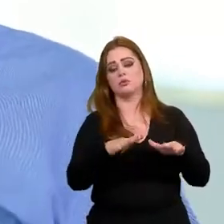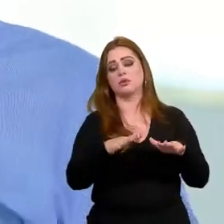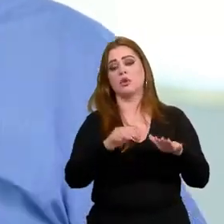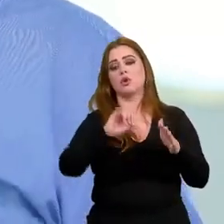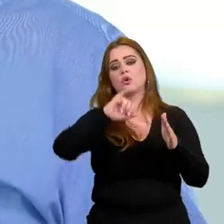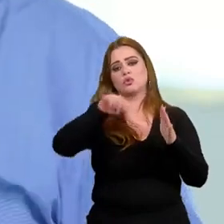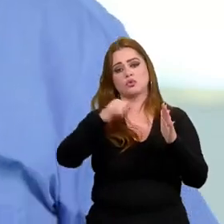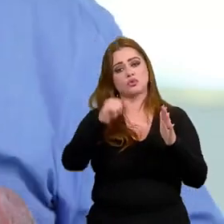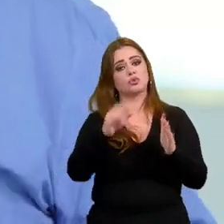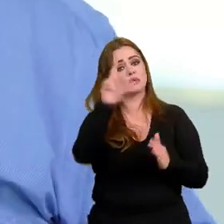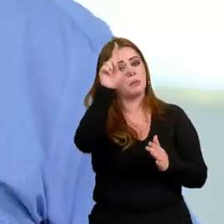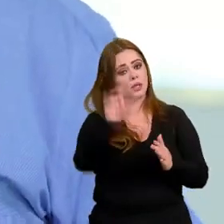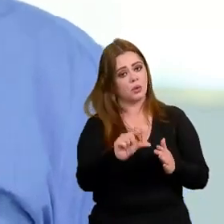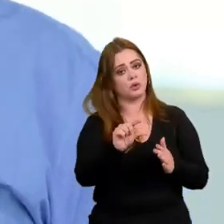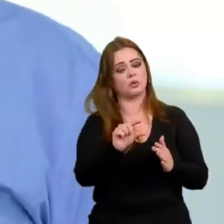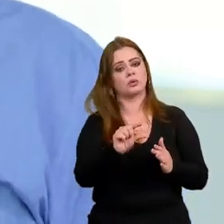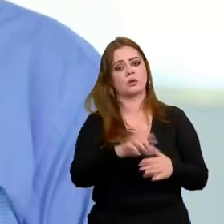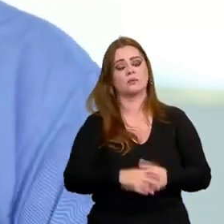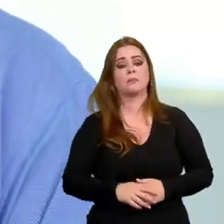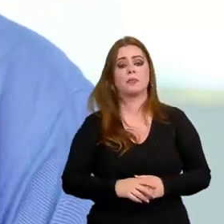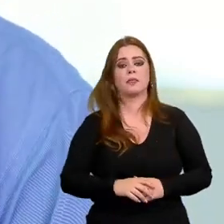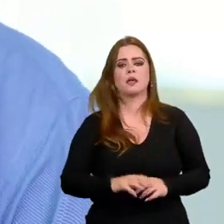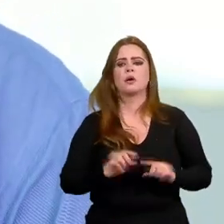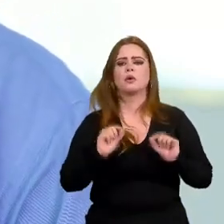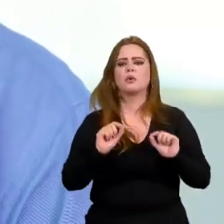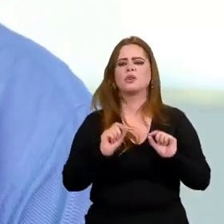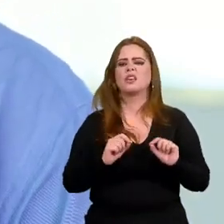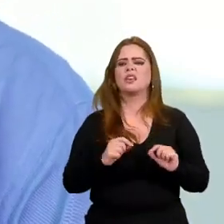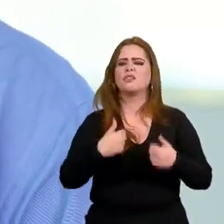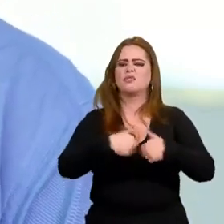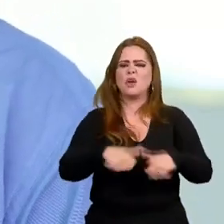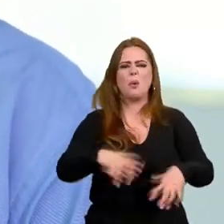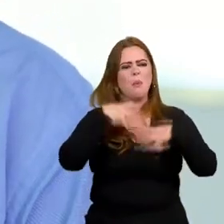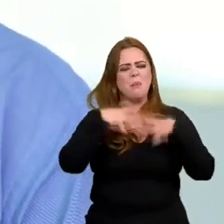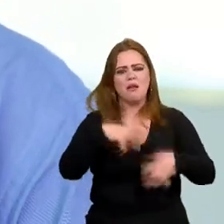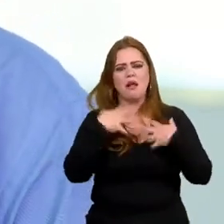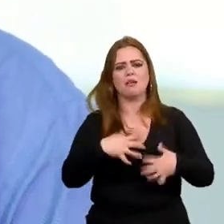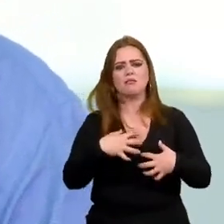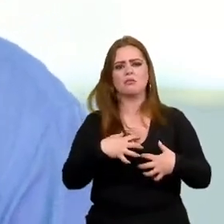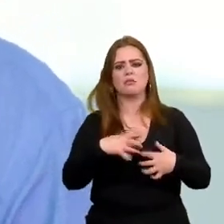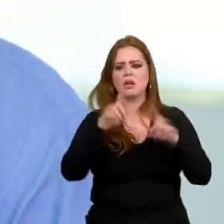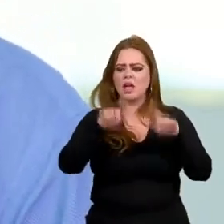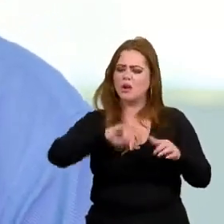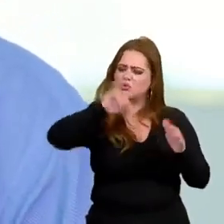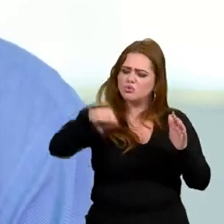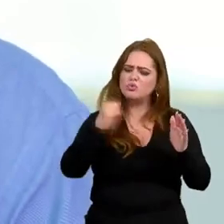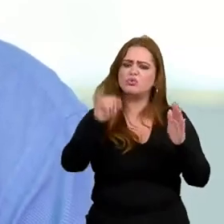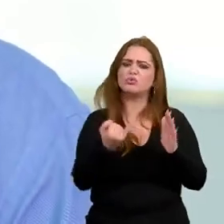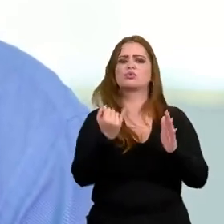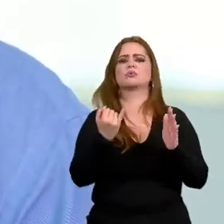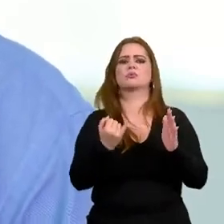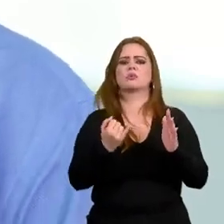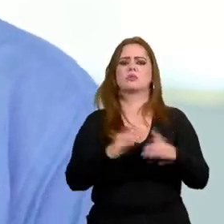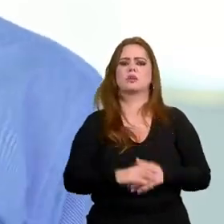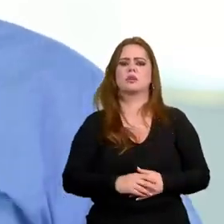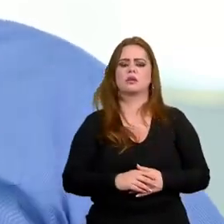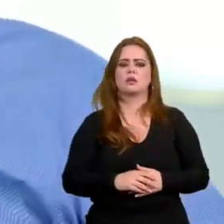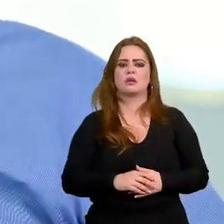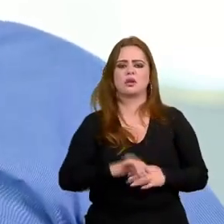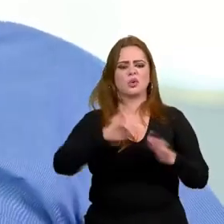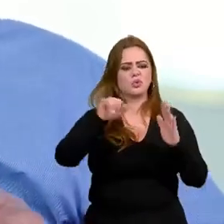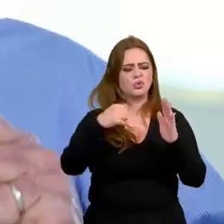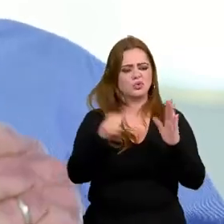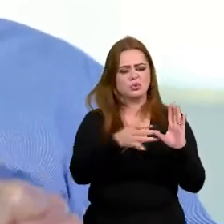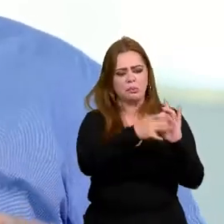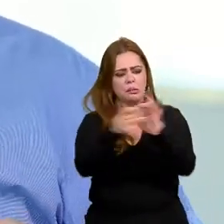Sim. Agora, o que eu deixei indignado é o seguinte, o juro, sabe, consignado, crédito consignado, que